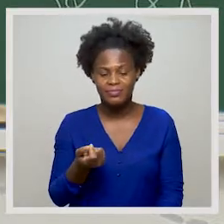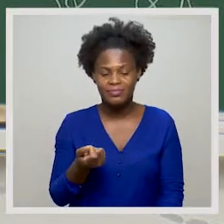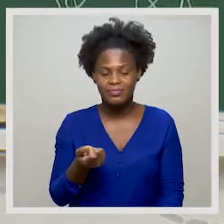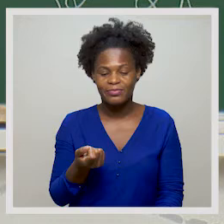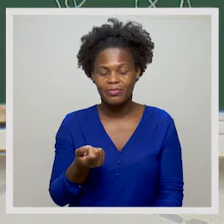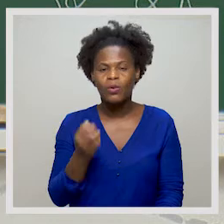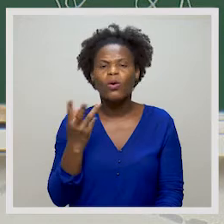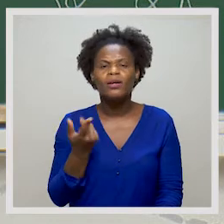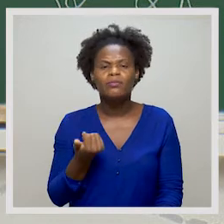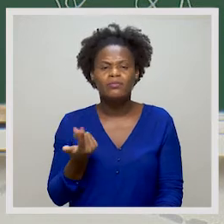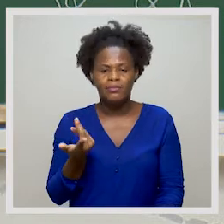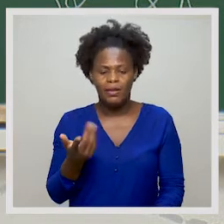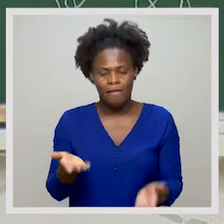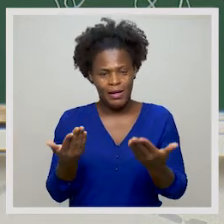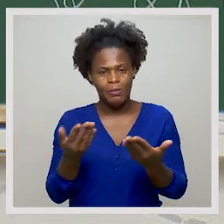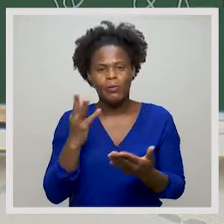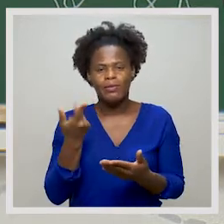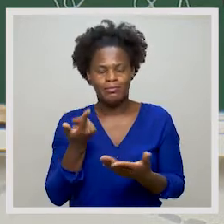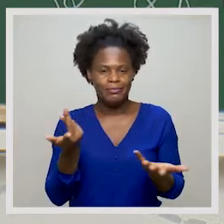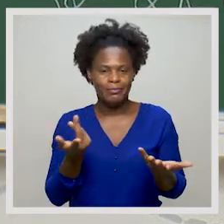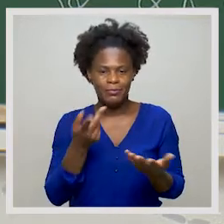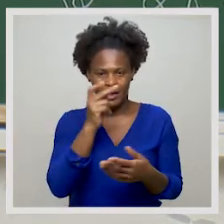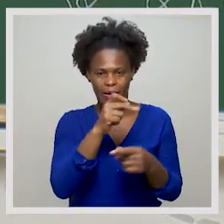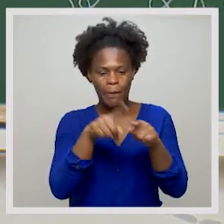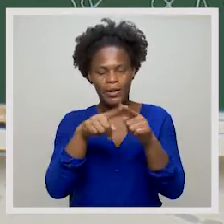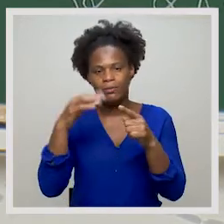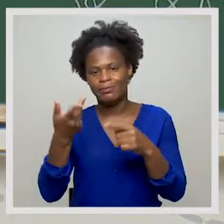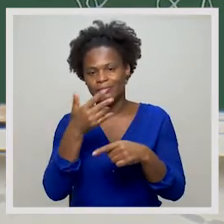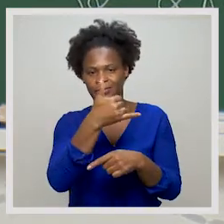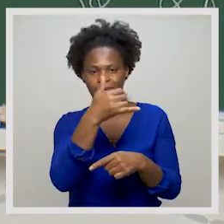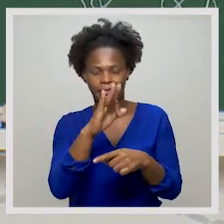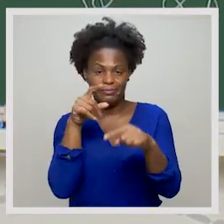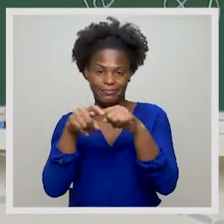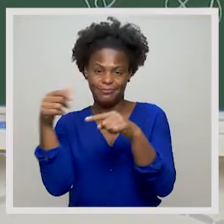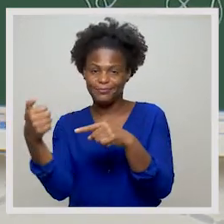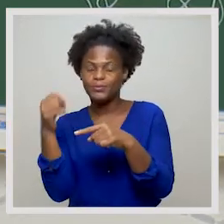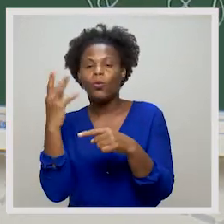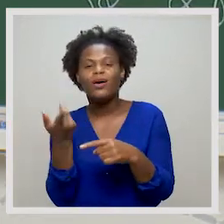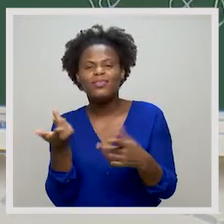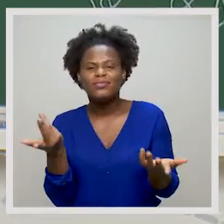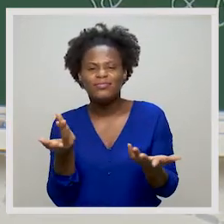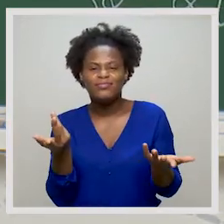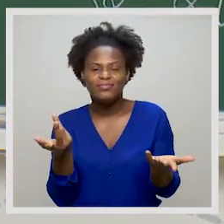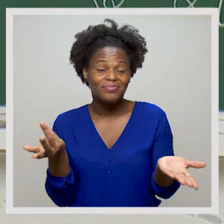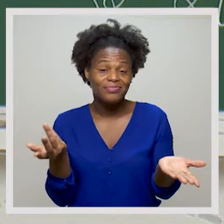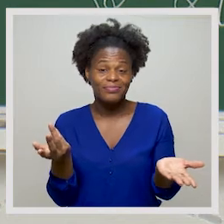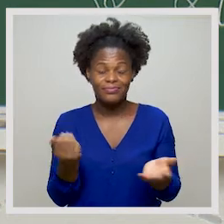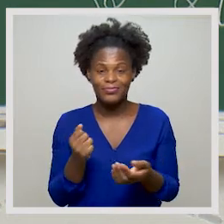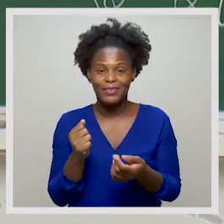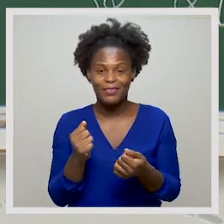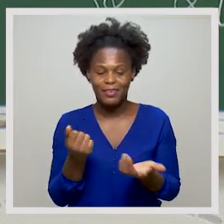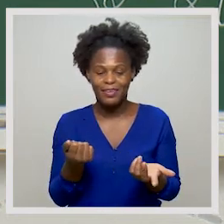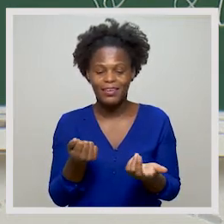ok? Quanto é que dá? Vamos lá. O A igual a 24 a dividir por 5 vai dar,